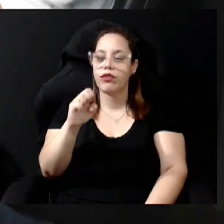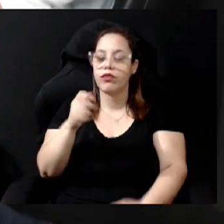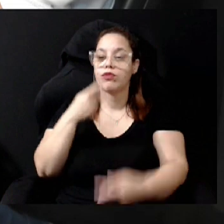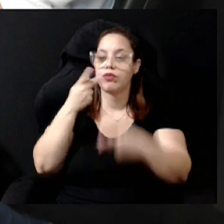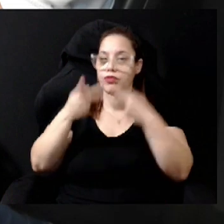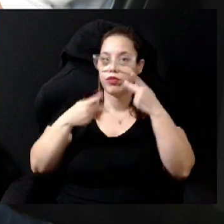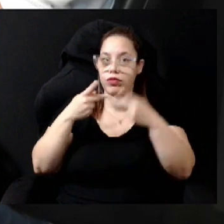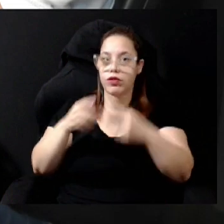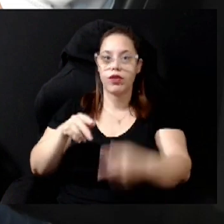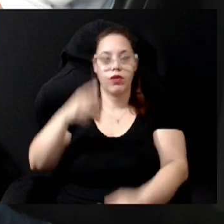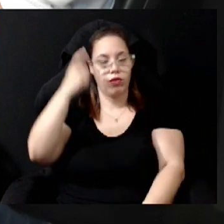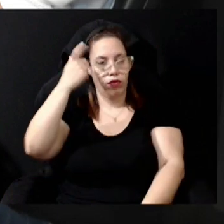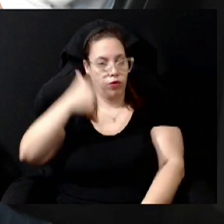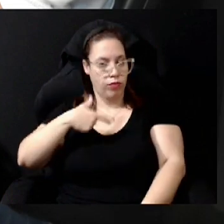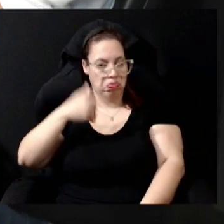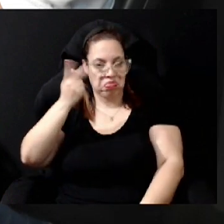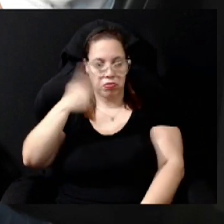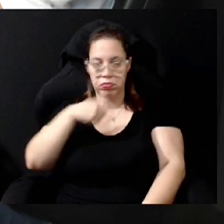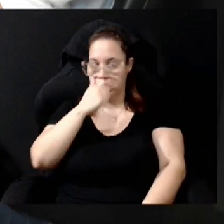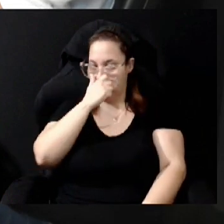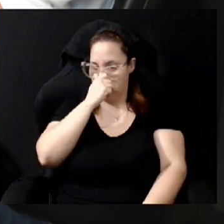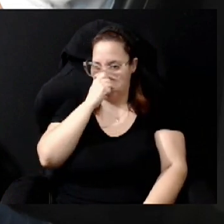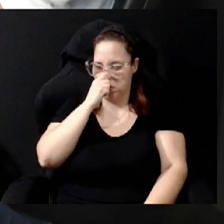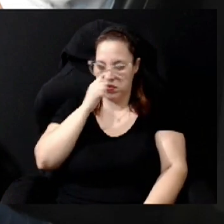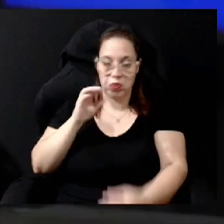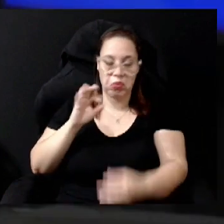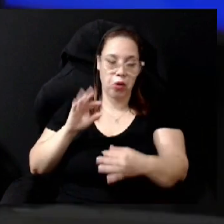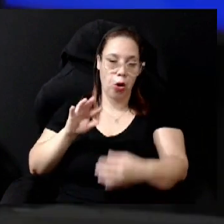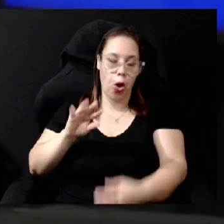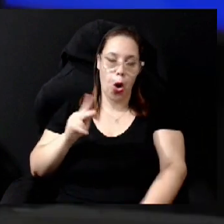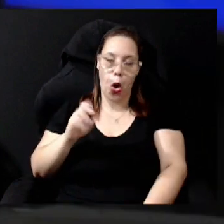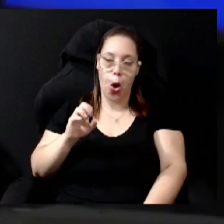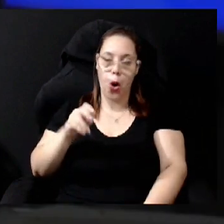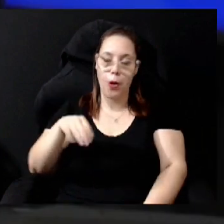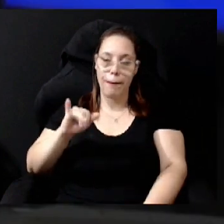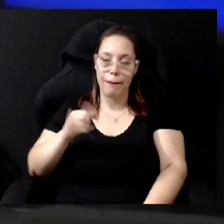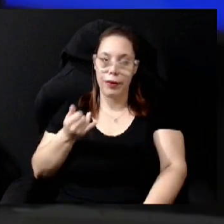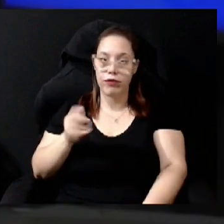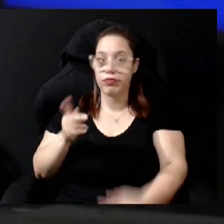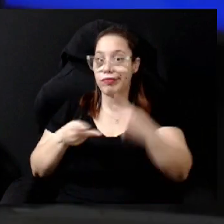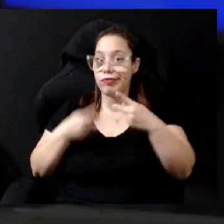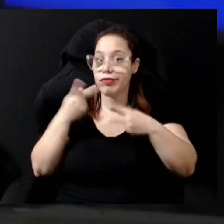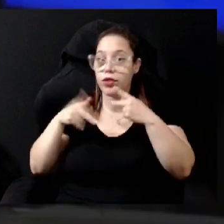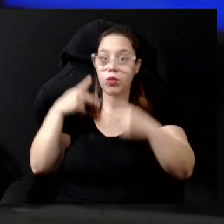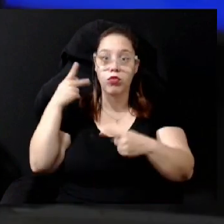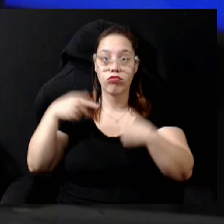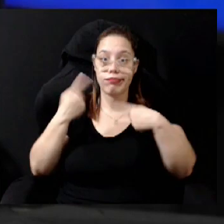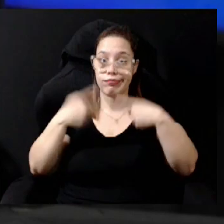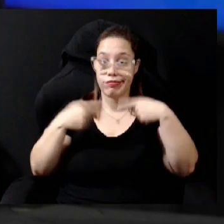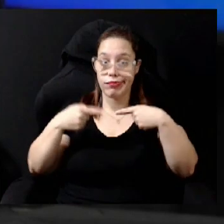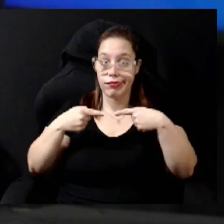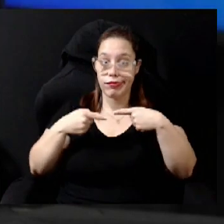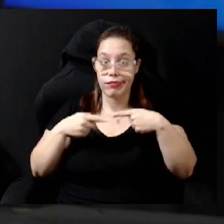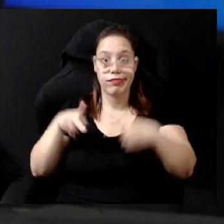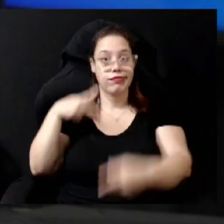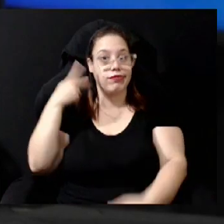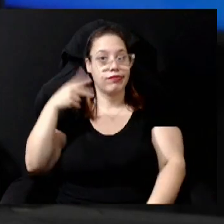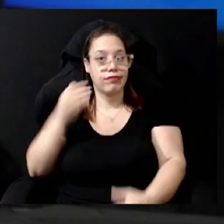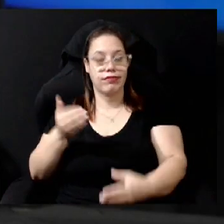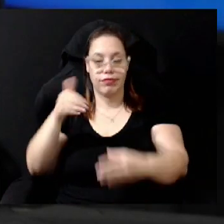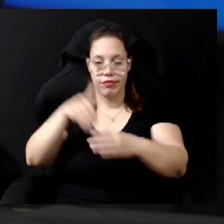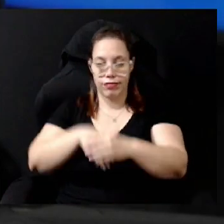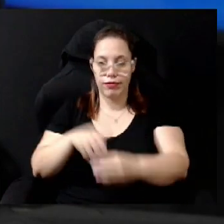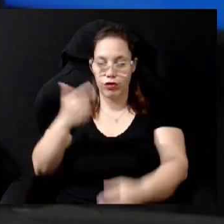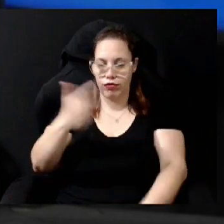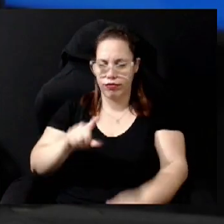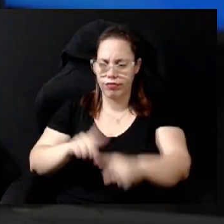pessoal, sobre os hobbies dos vereadores e tudo mais. Agora a gente vai falar um pouquinho mais de política, até porque o vereador foi reeleito. Mas, como é